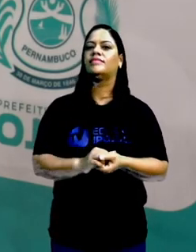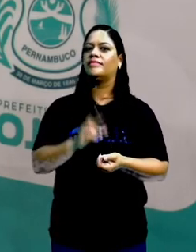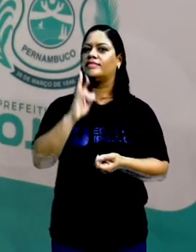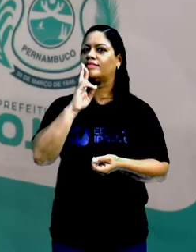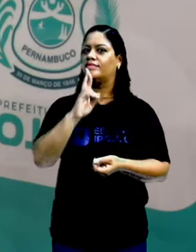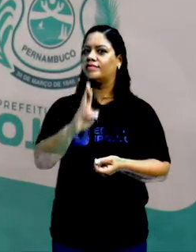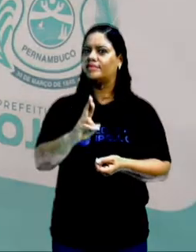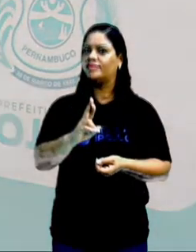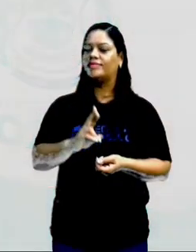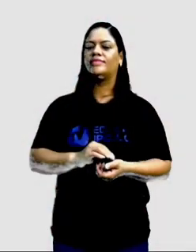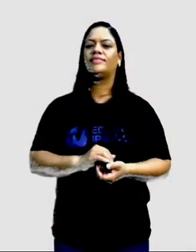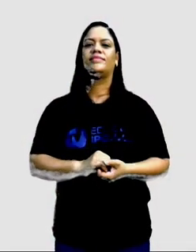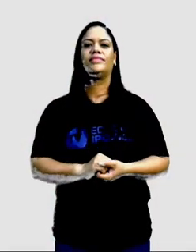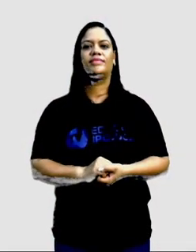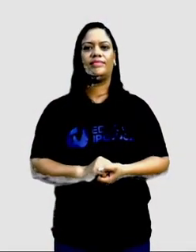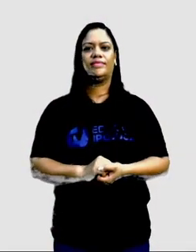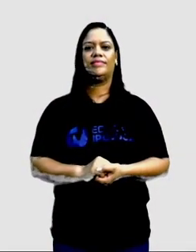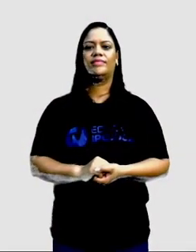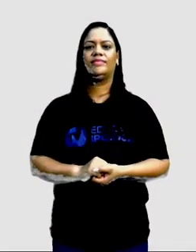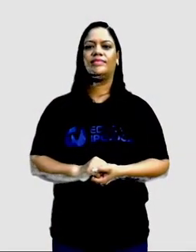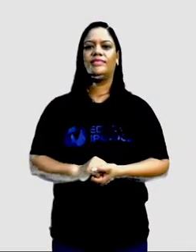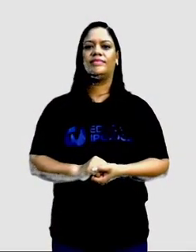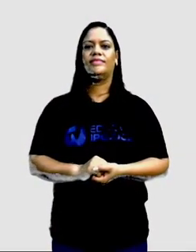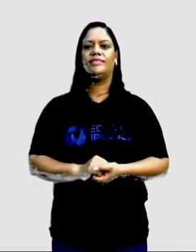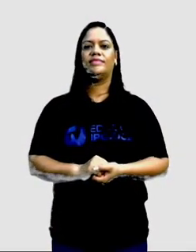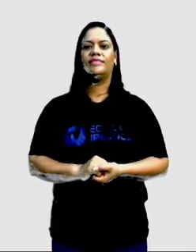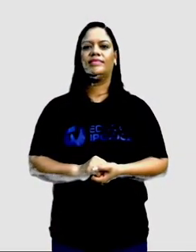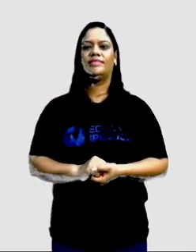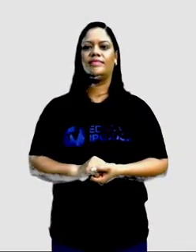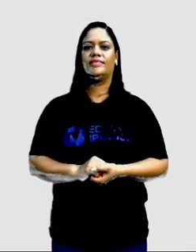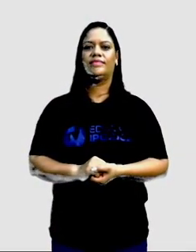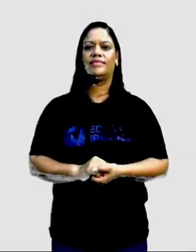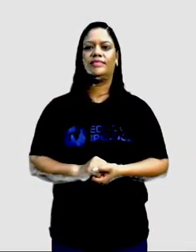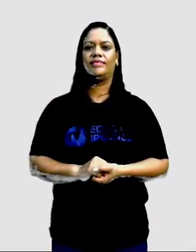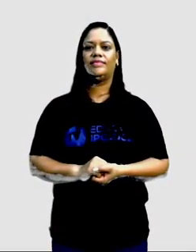produtos. Se, aqui,